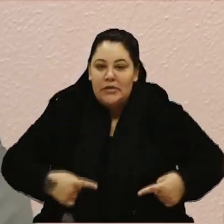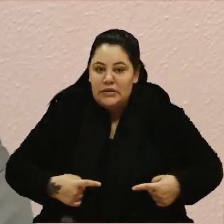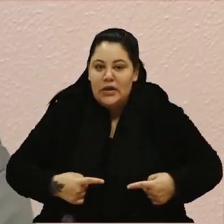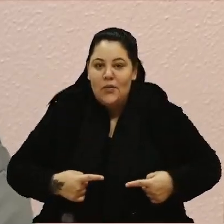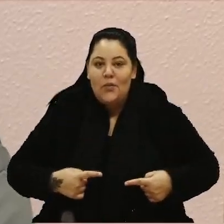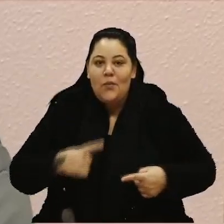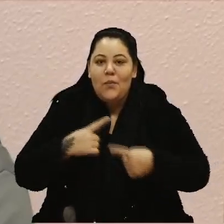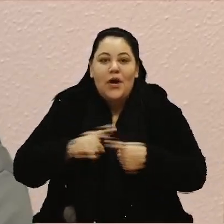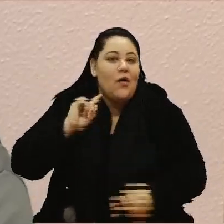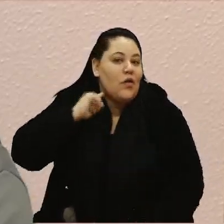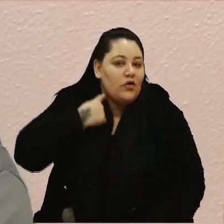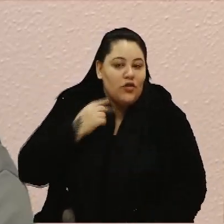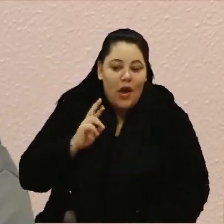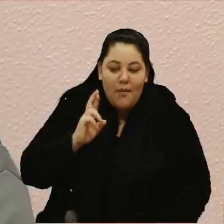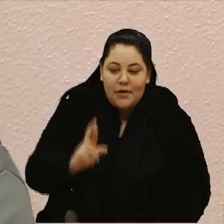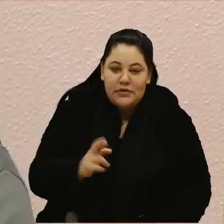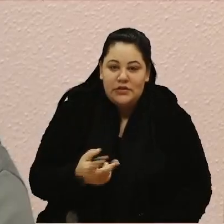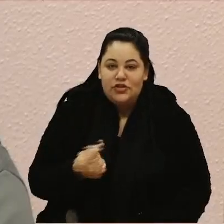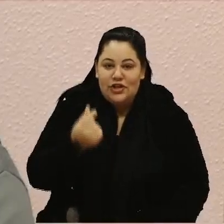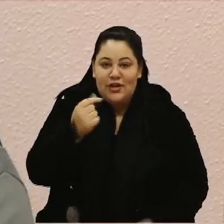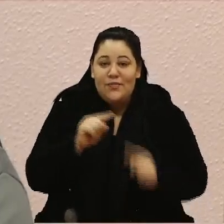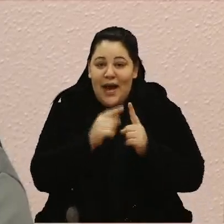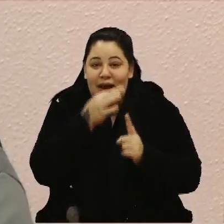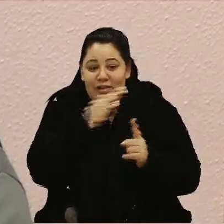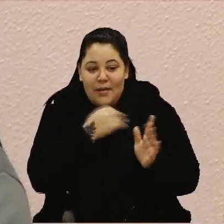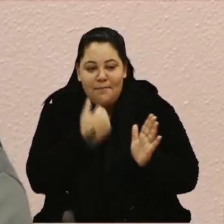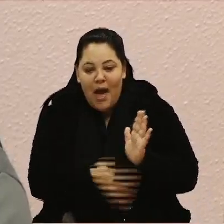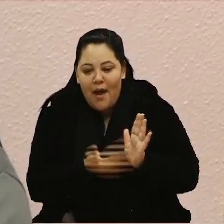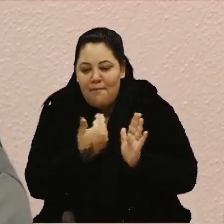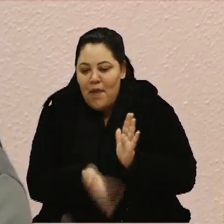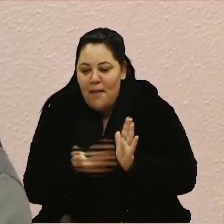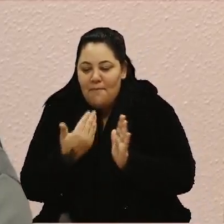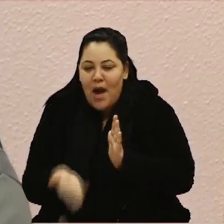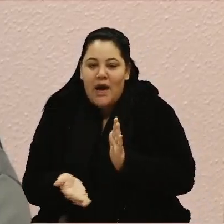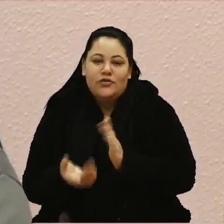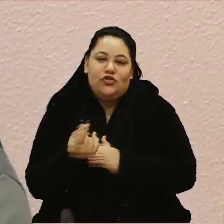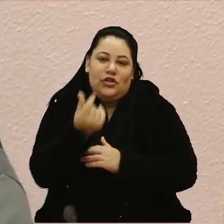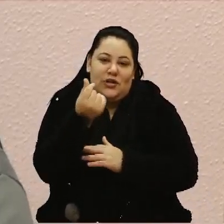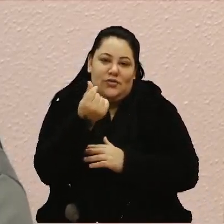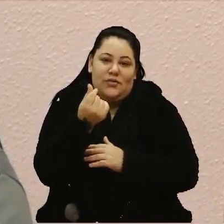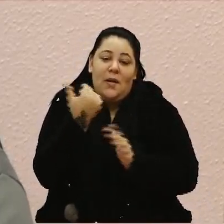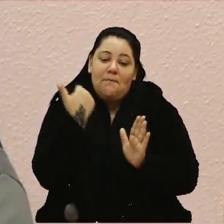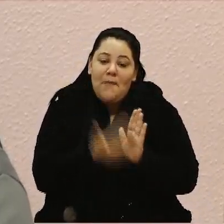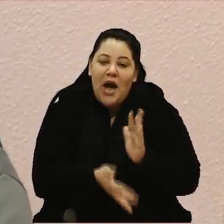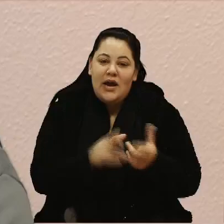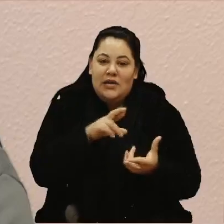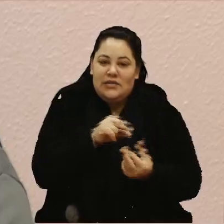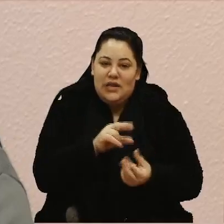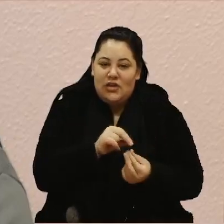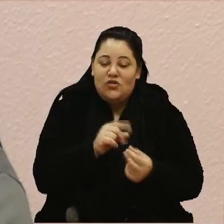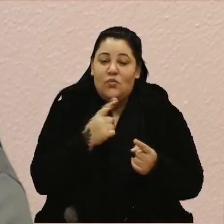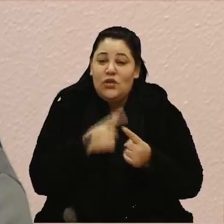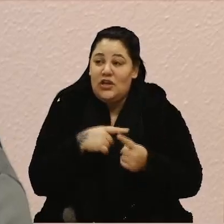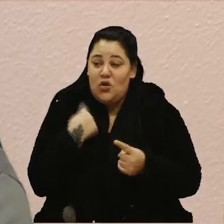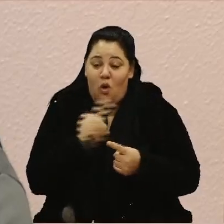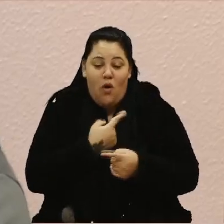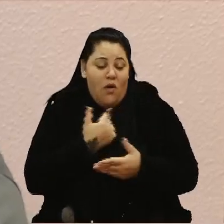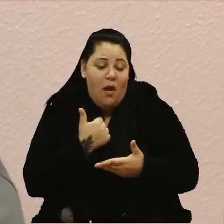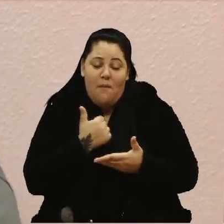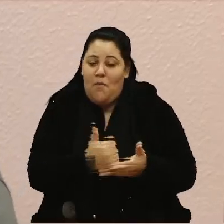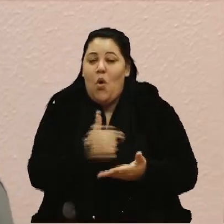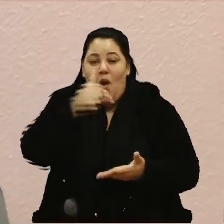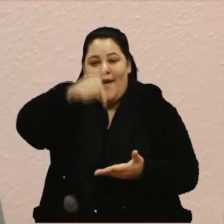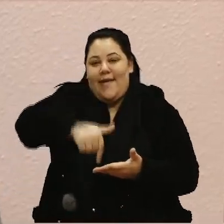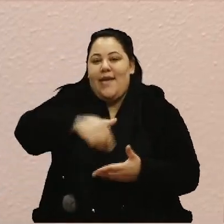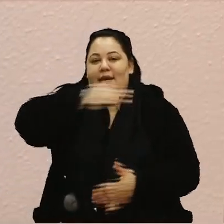dinheiro, mas a nossa cidade está perdendo dinheiro e está perdendo de reciclar porque nós não fortalecemos a nossa cadeia de reciclagem. Para